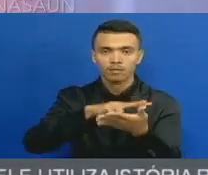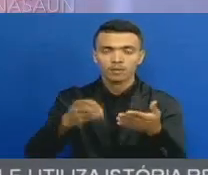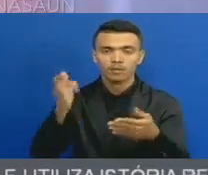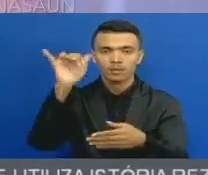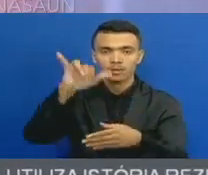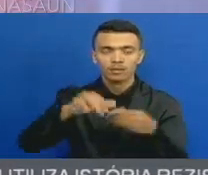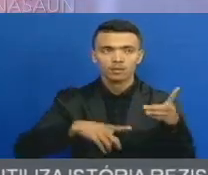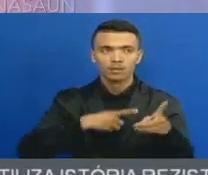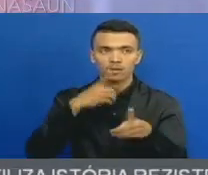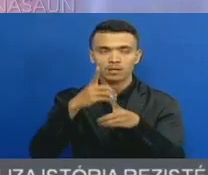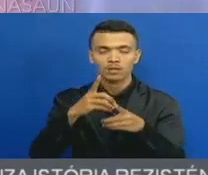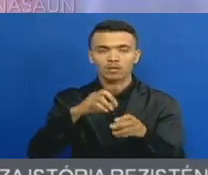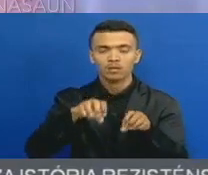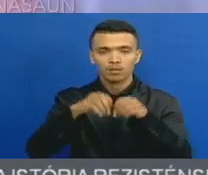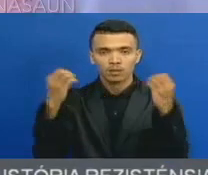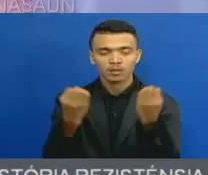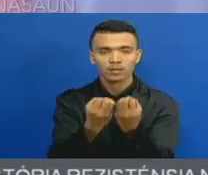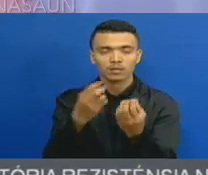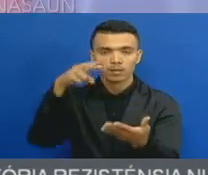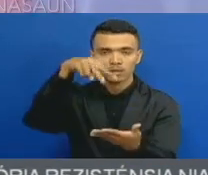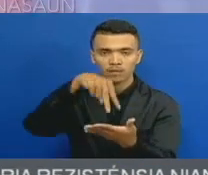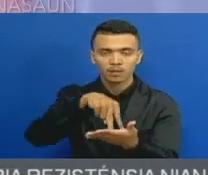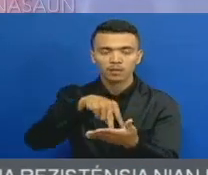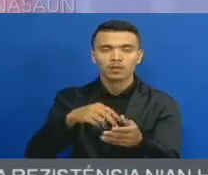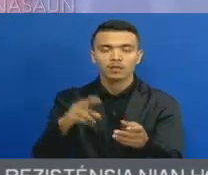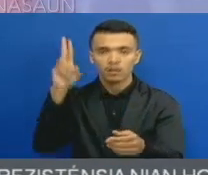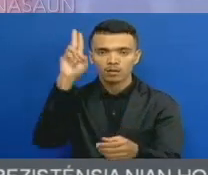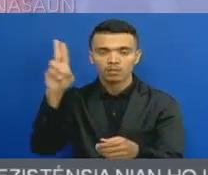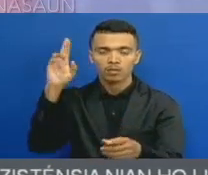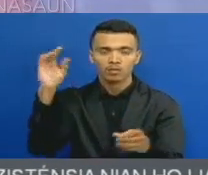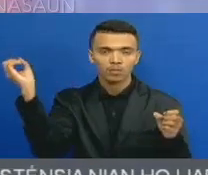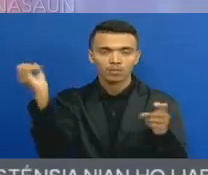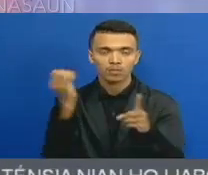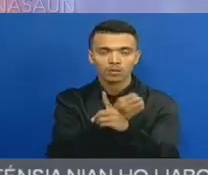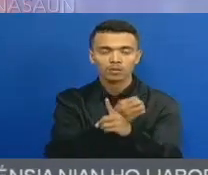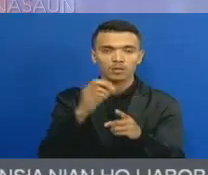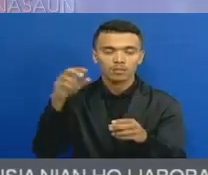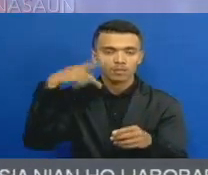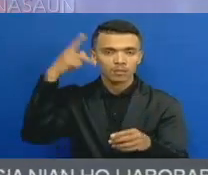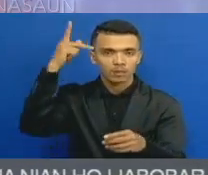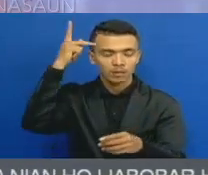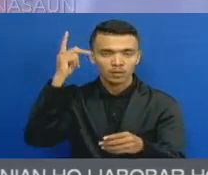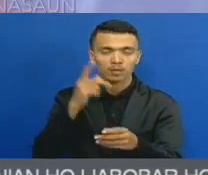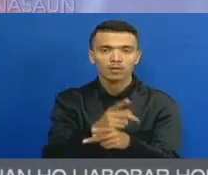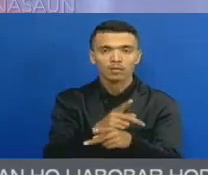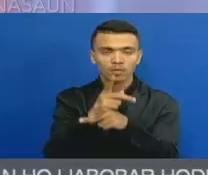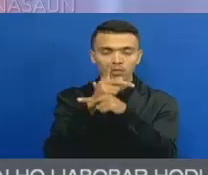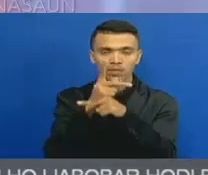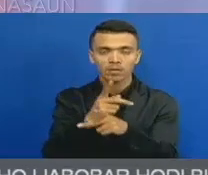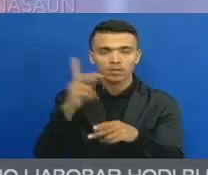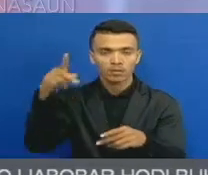direito. Tamanema com movimento de Nehambrik, ato utiliza oportunidade política de Nehambrik, ato vele canaliza interesse